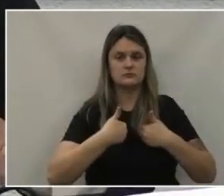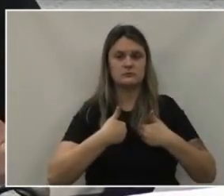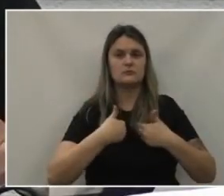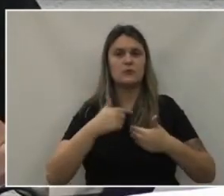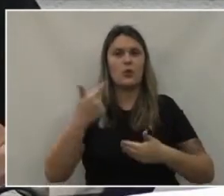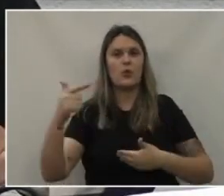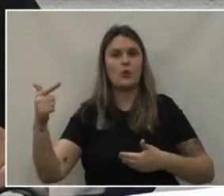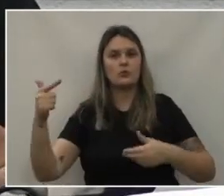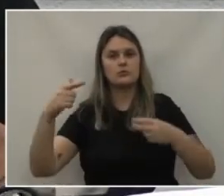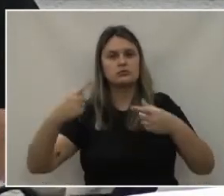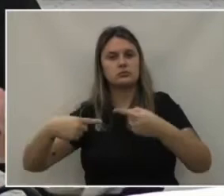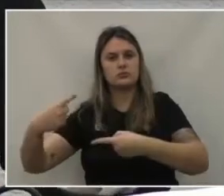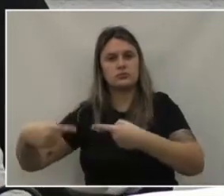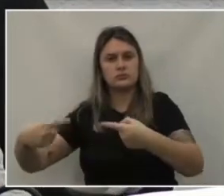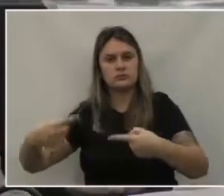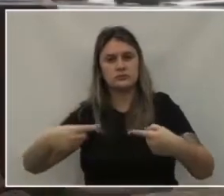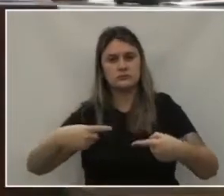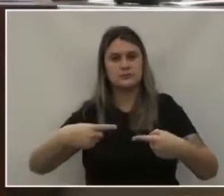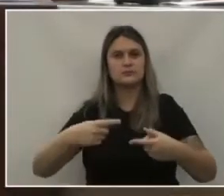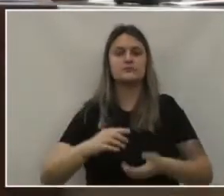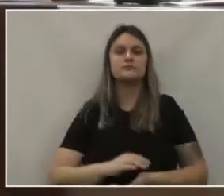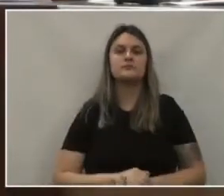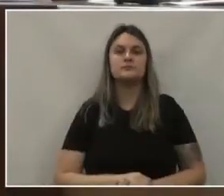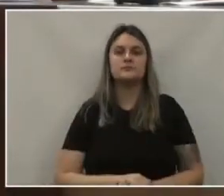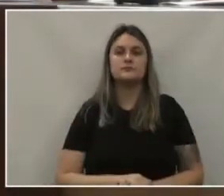e da outras providências.